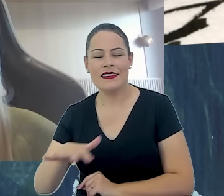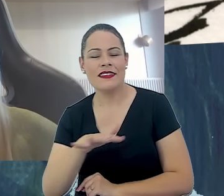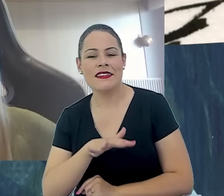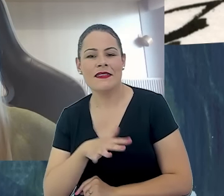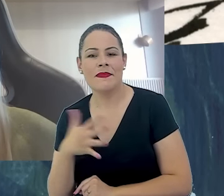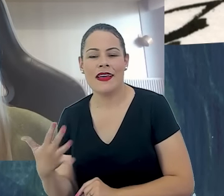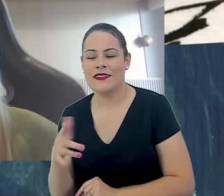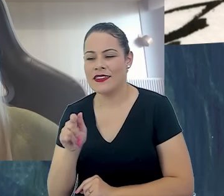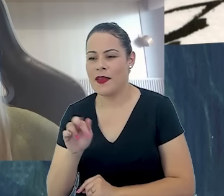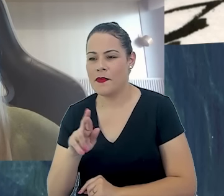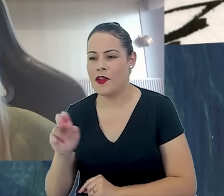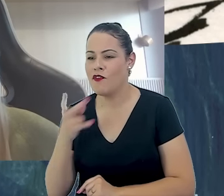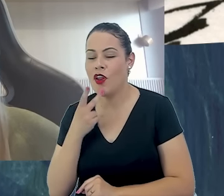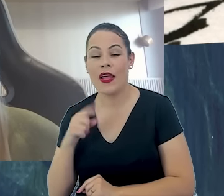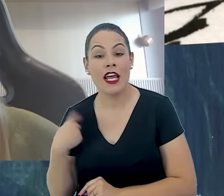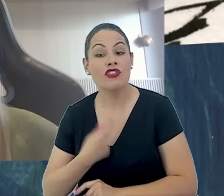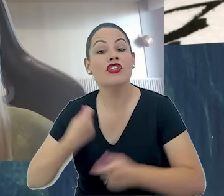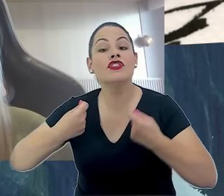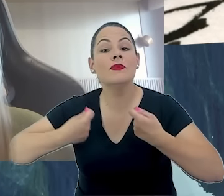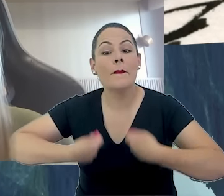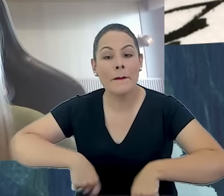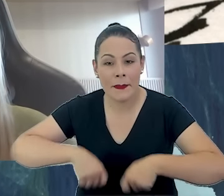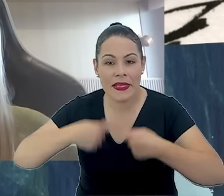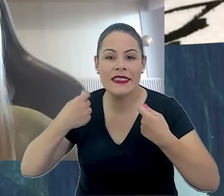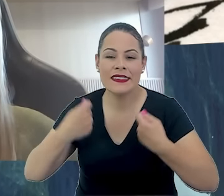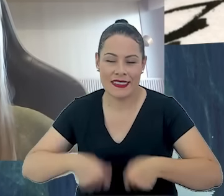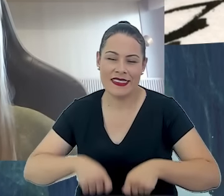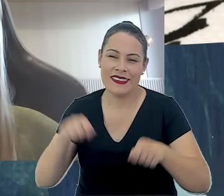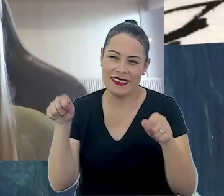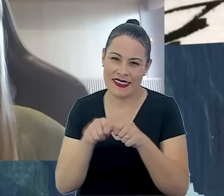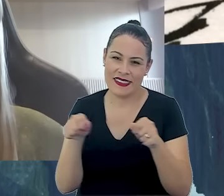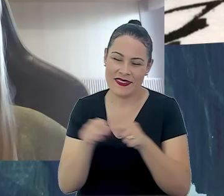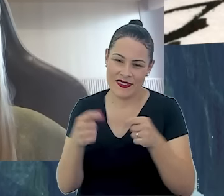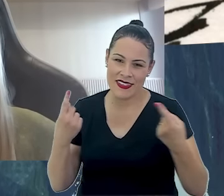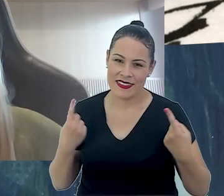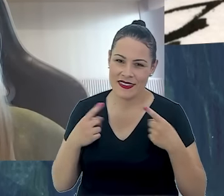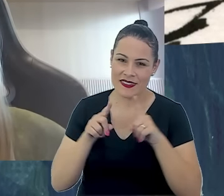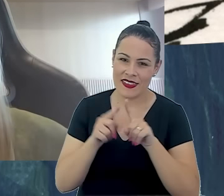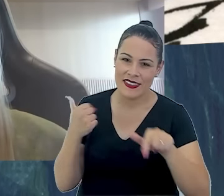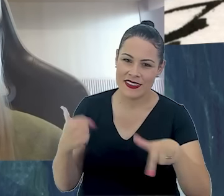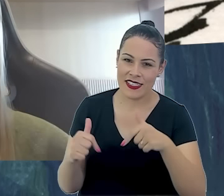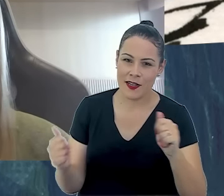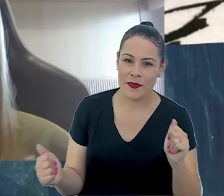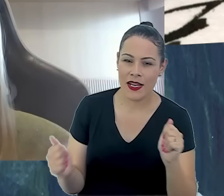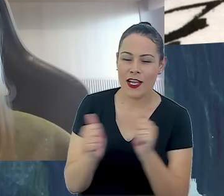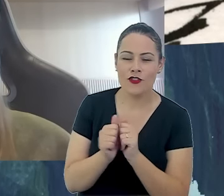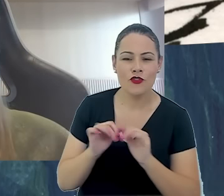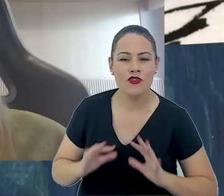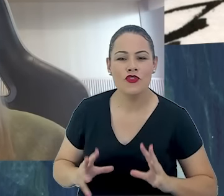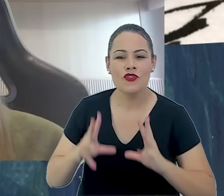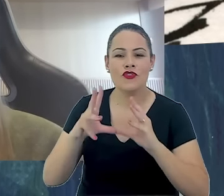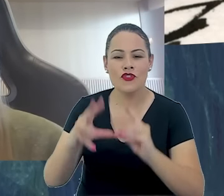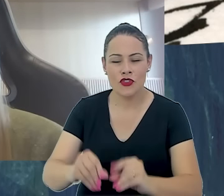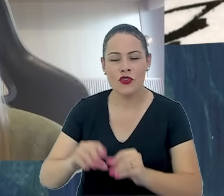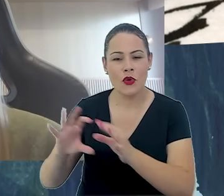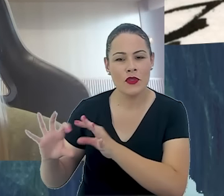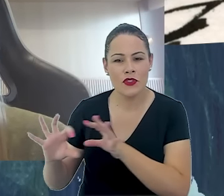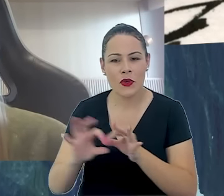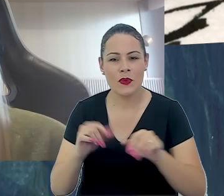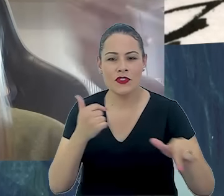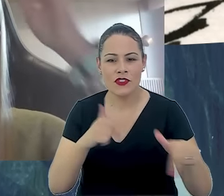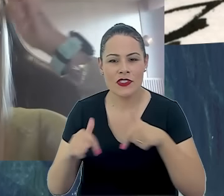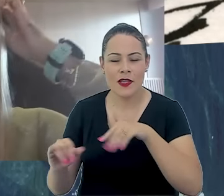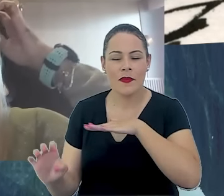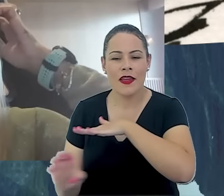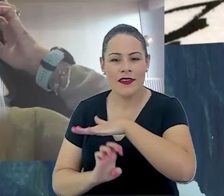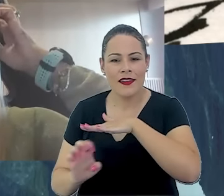né, Gabriel? É o que o Gabriel colocou: a gente precisa fazer uma ação coordenada de todas essas diversas frentes